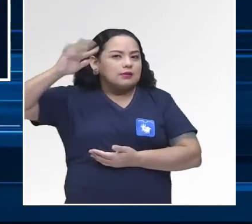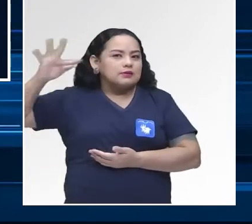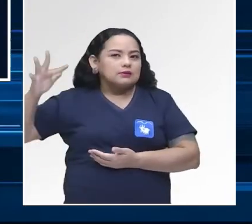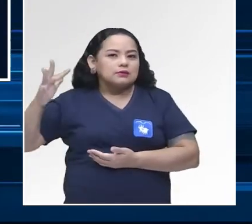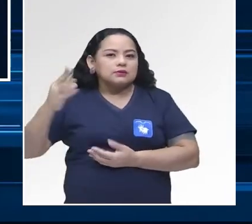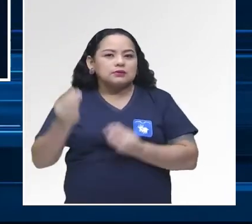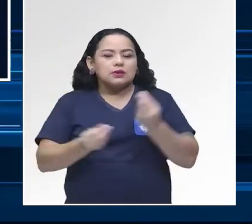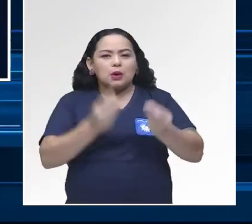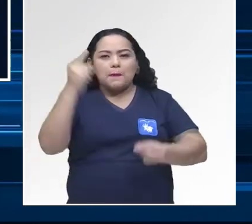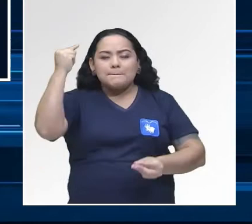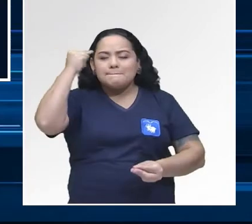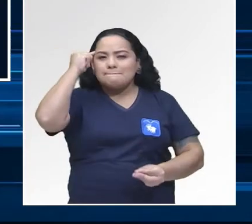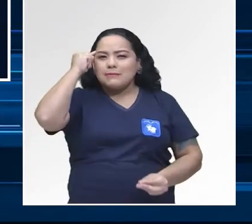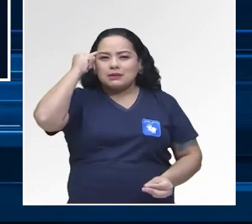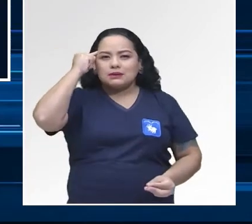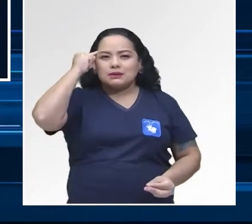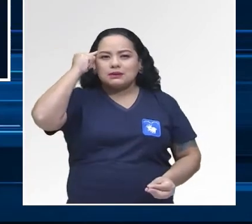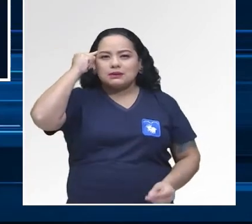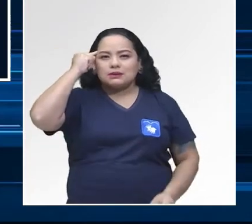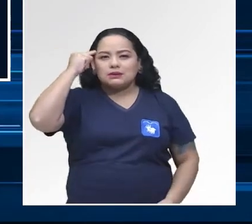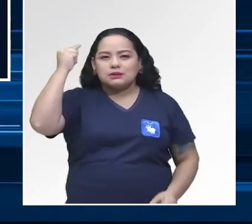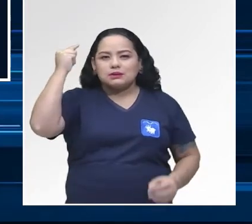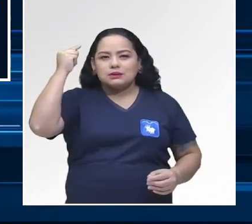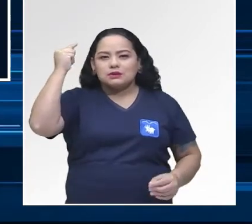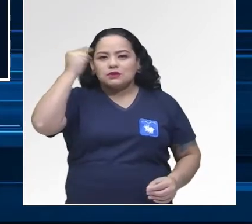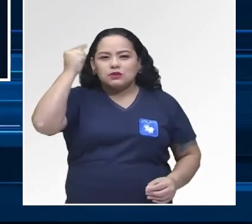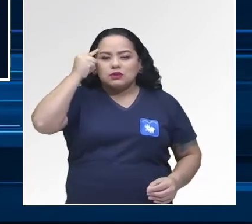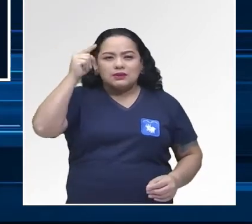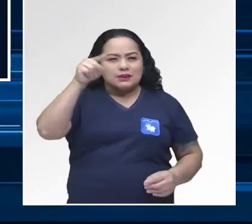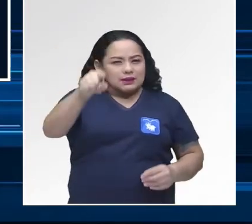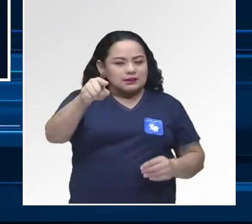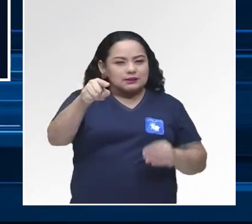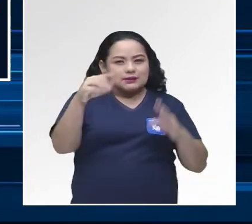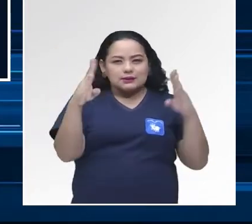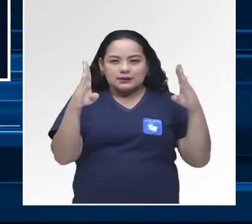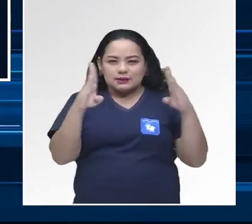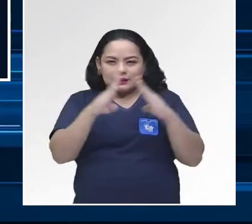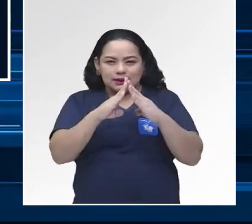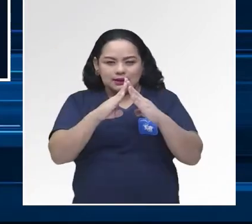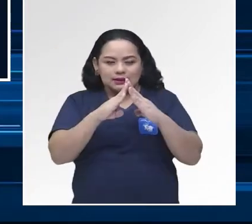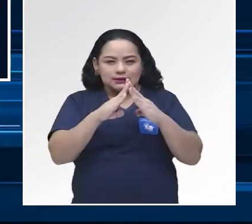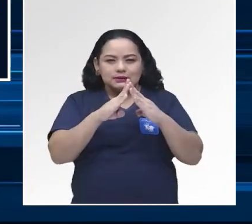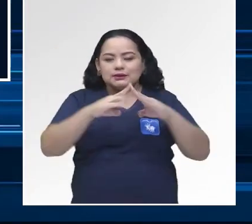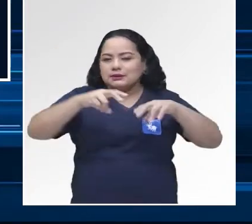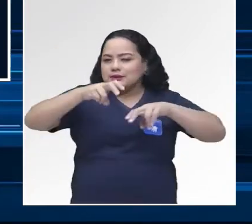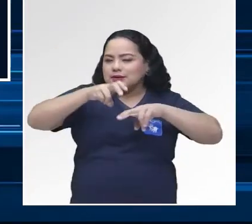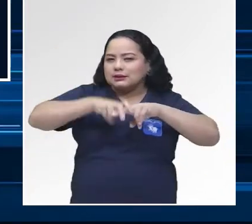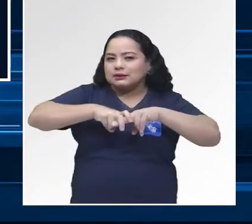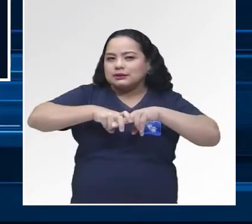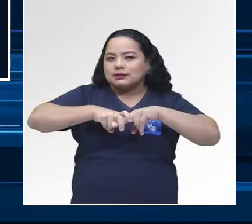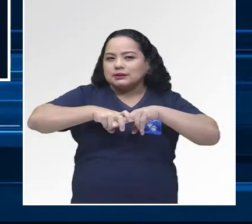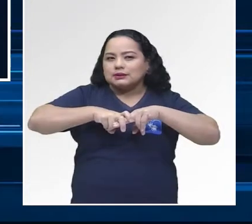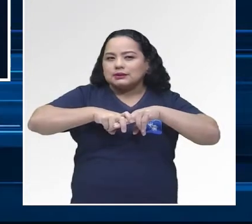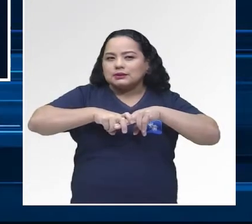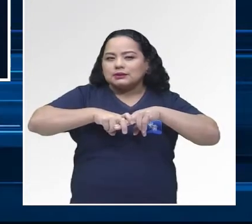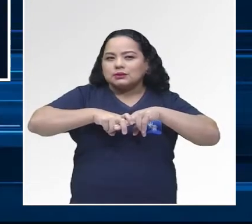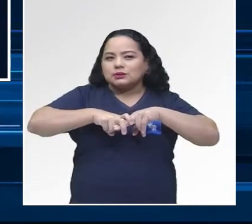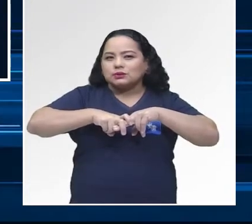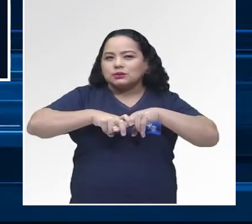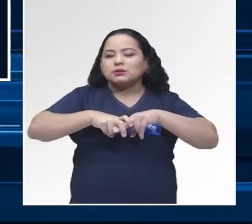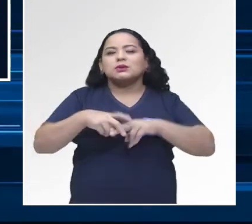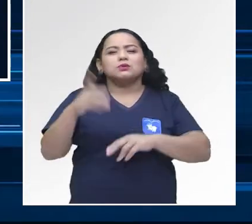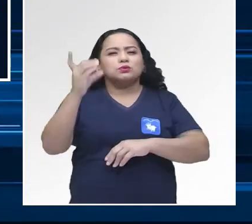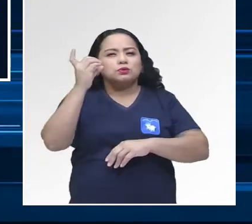é um pensar. Vocês aí na sala agora, estão aí sentados, né? Vocês tiveram um dia todo, não é